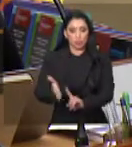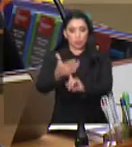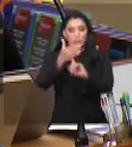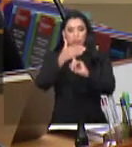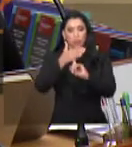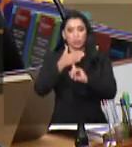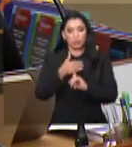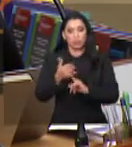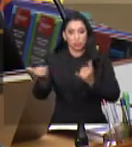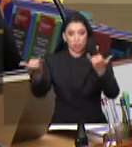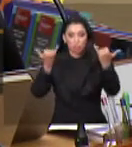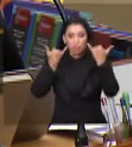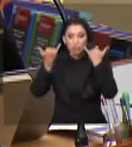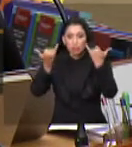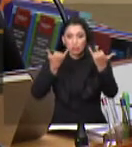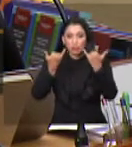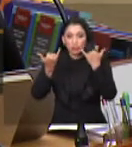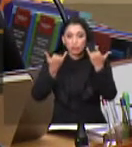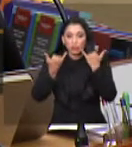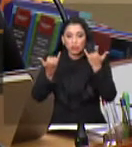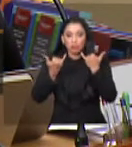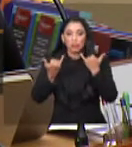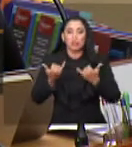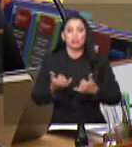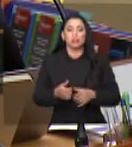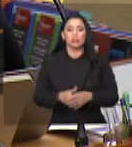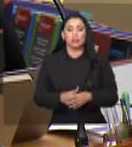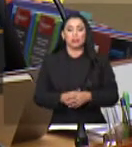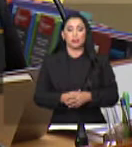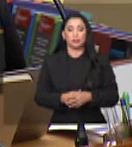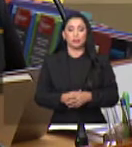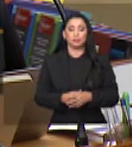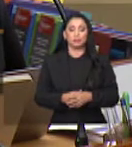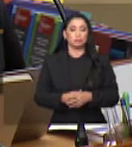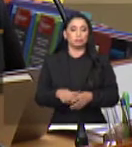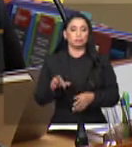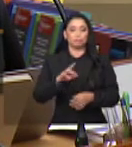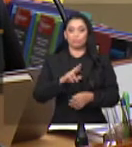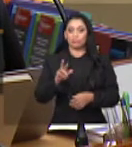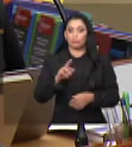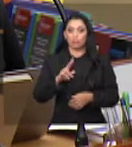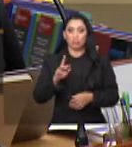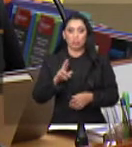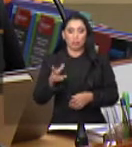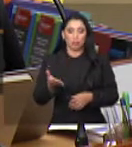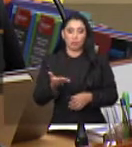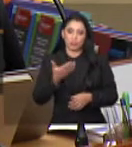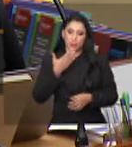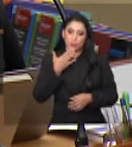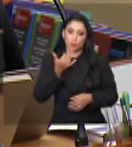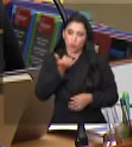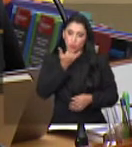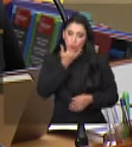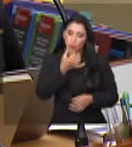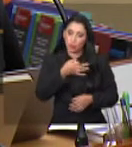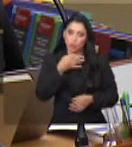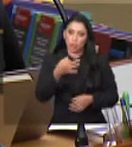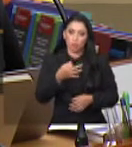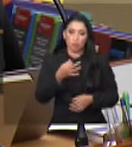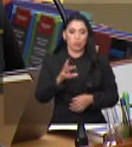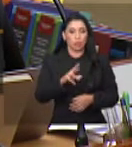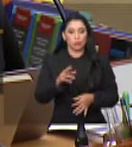da Informação acesso pro Nacional não preenche com a devida vênia o critério da